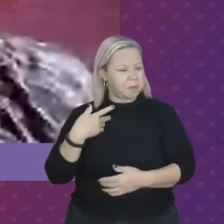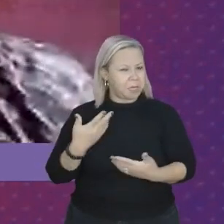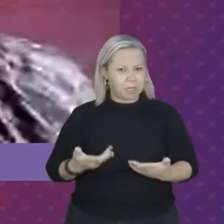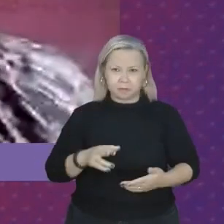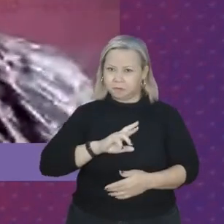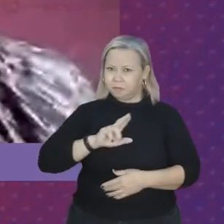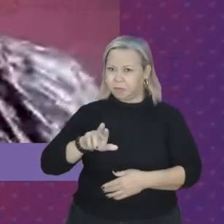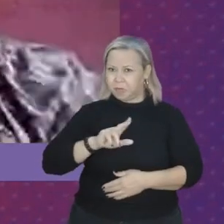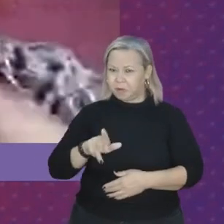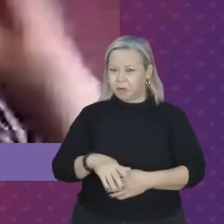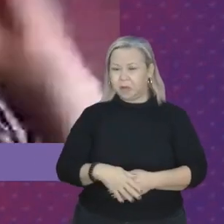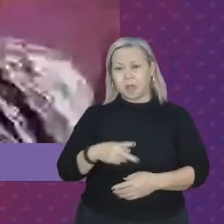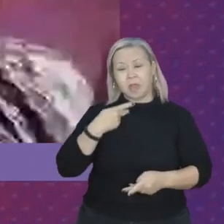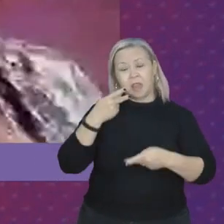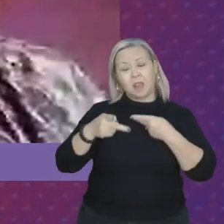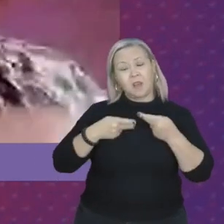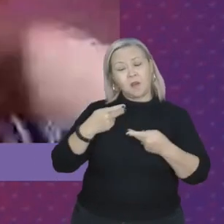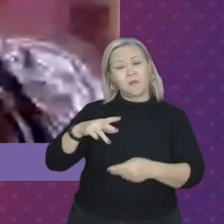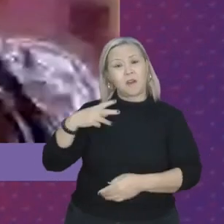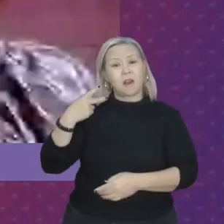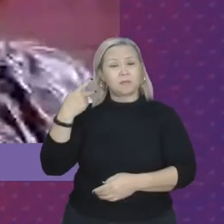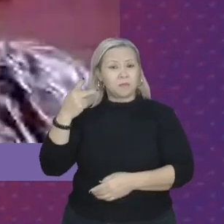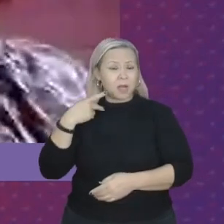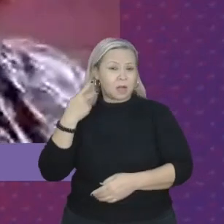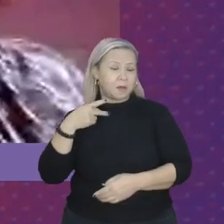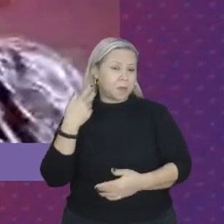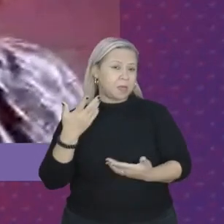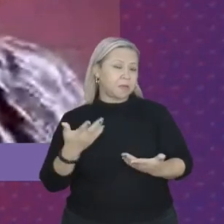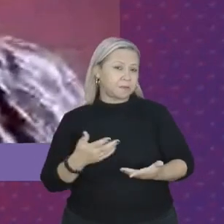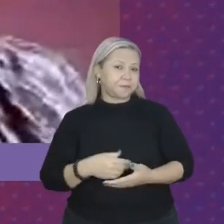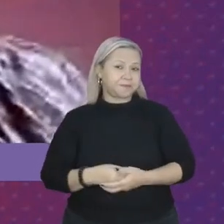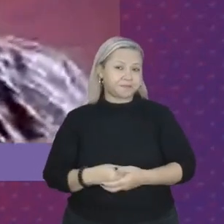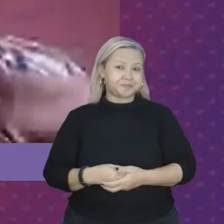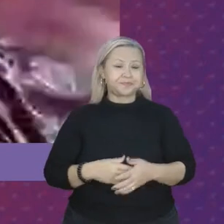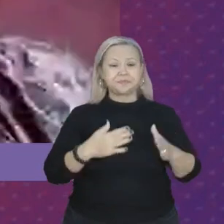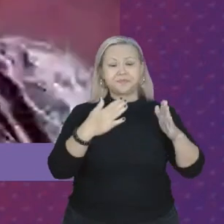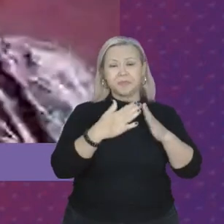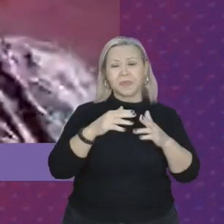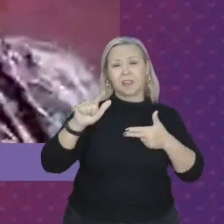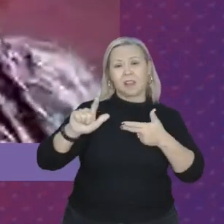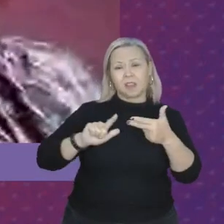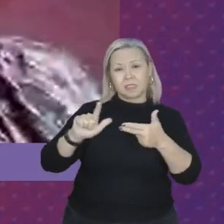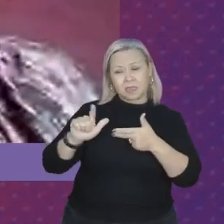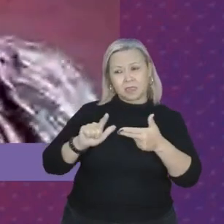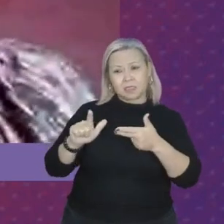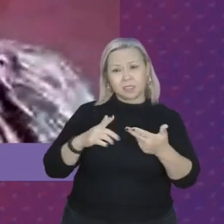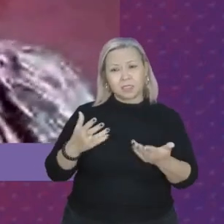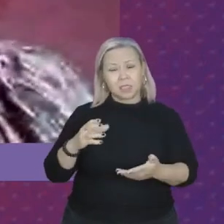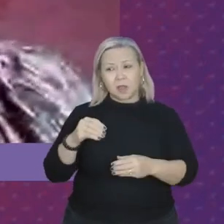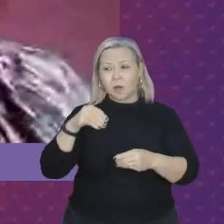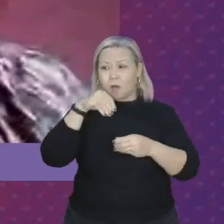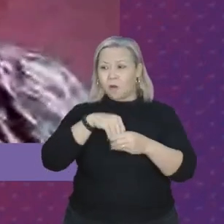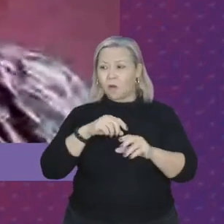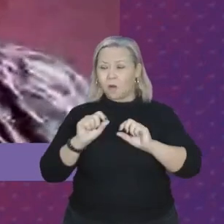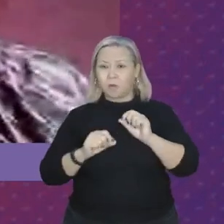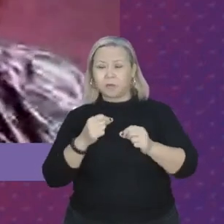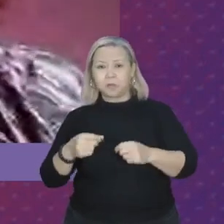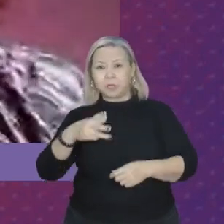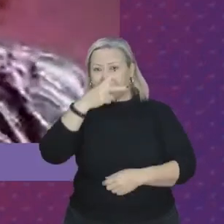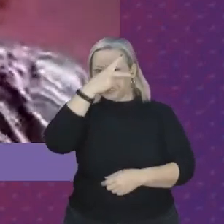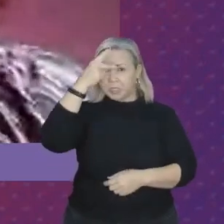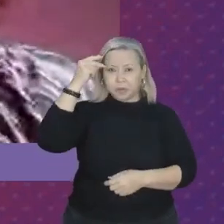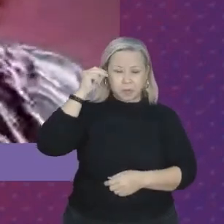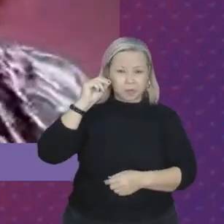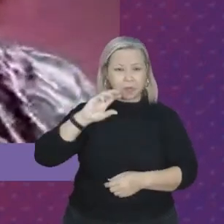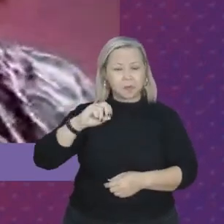fico chamando de parlamento porque eu acho que aí junta tudo, mas dentro das casas legislativas, ou dentro das prefeituras, ou